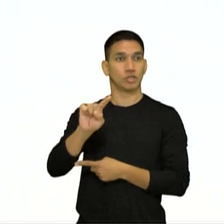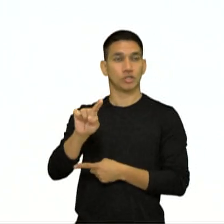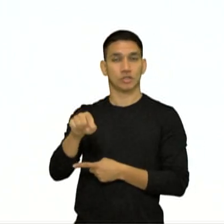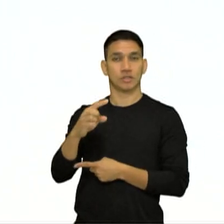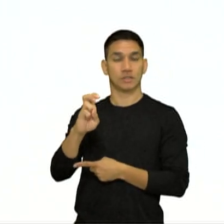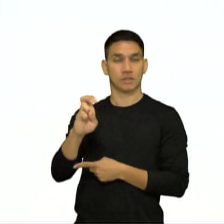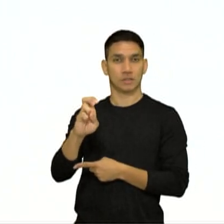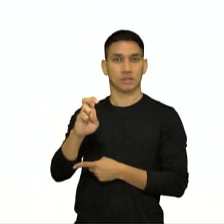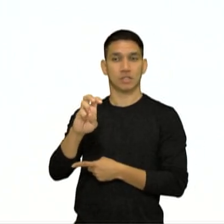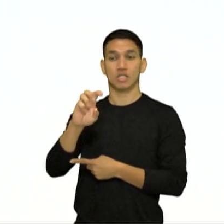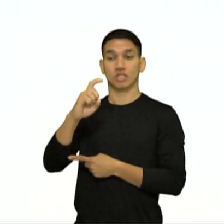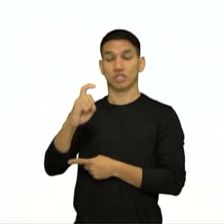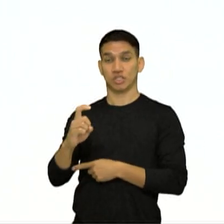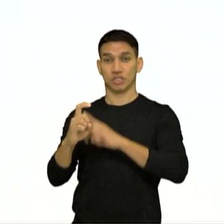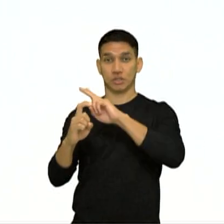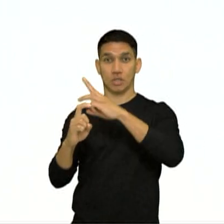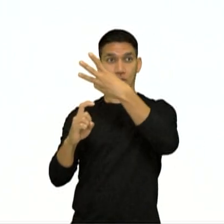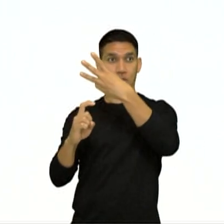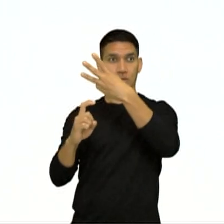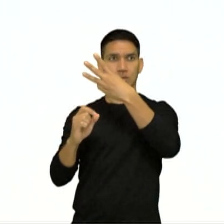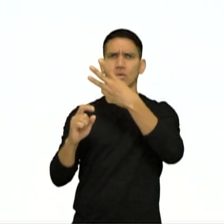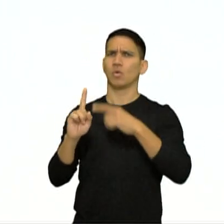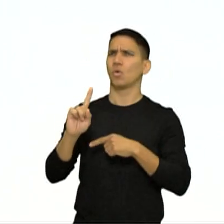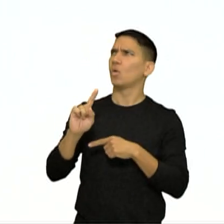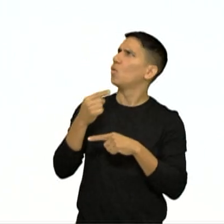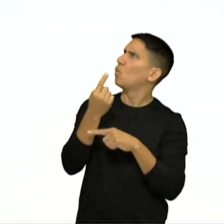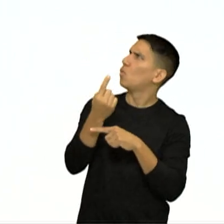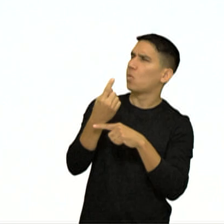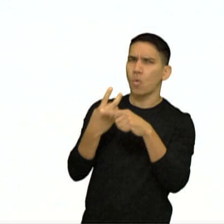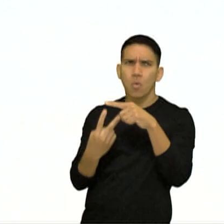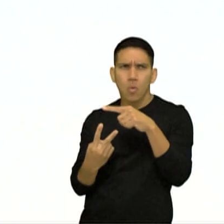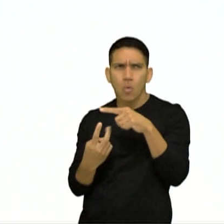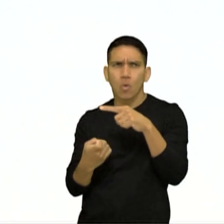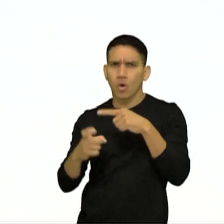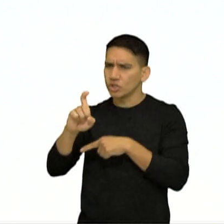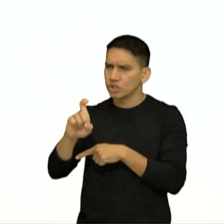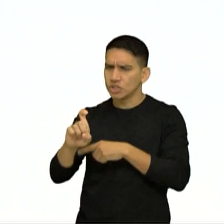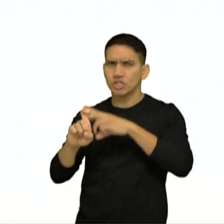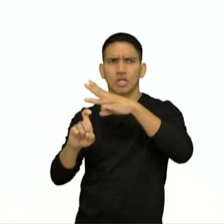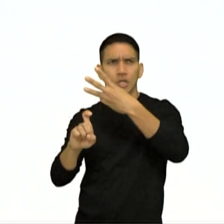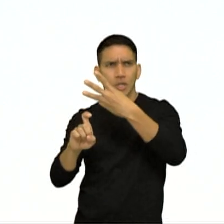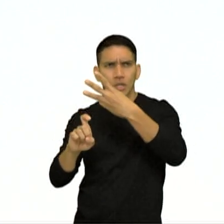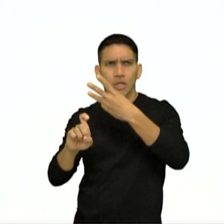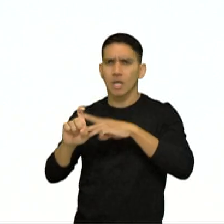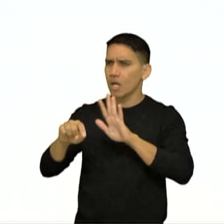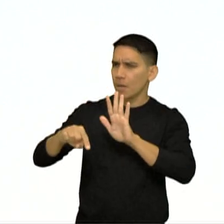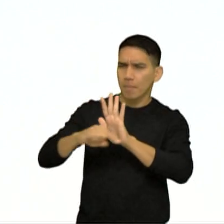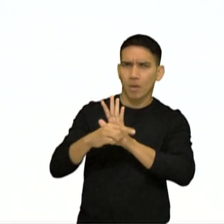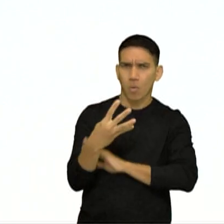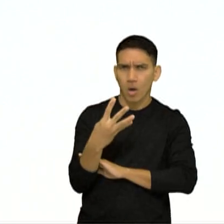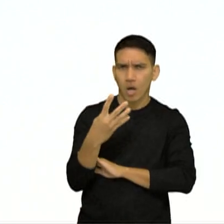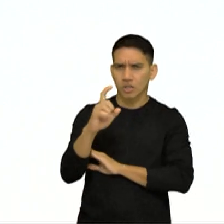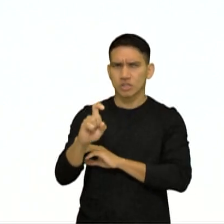não significa que nós estamos falando da mesma coisa. E é isso que você vai ver agora. Então, olha